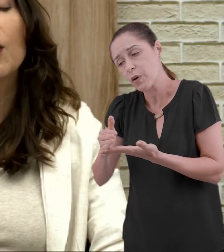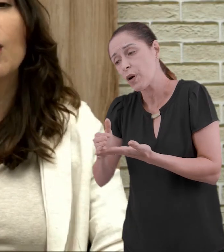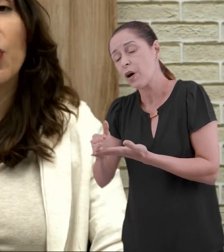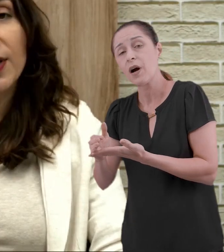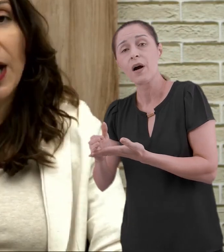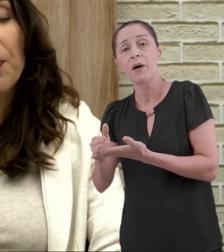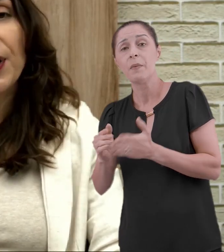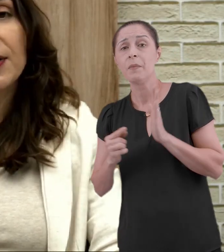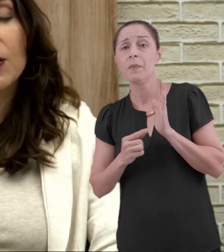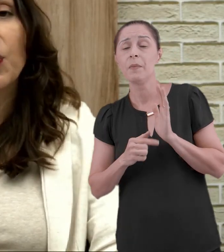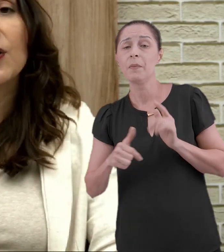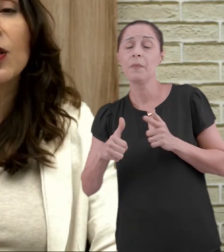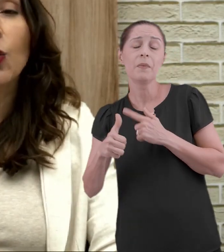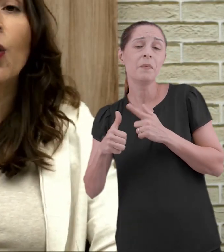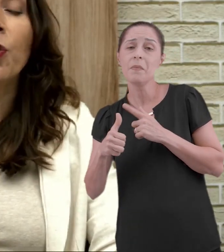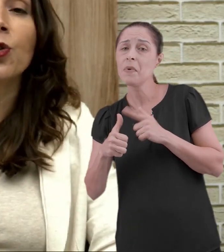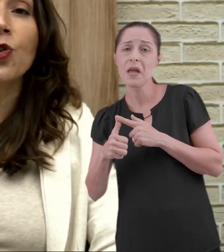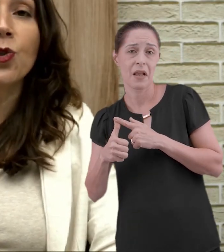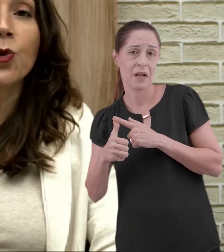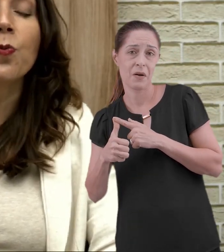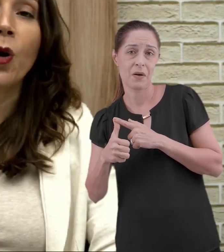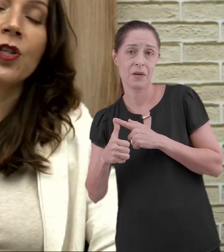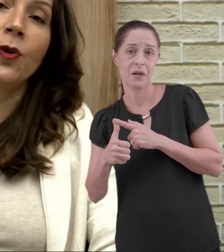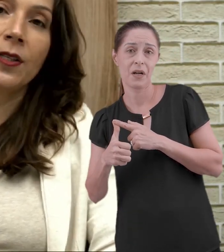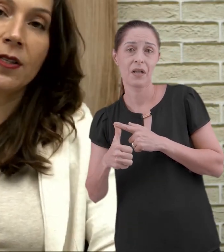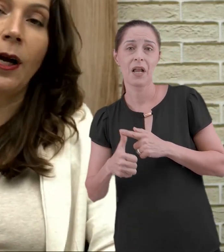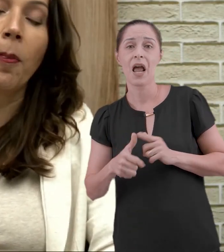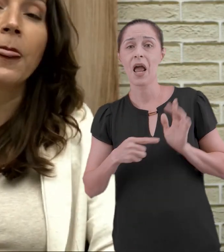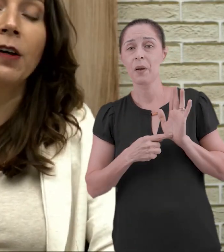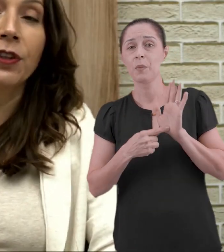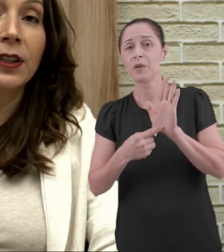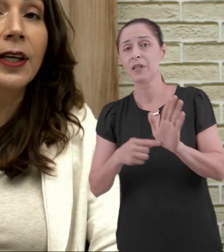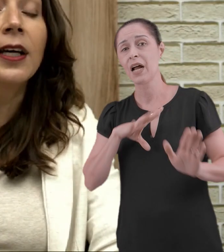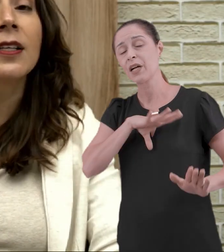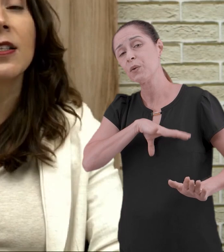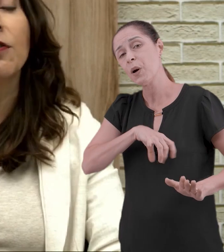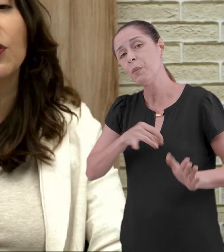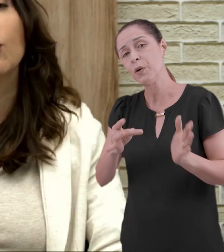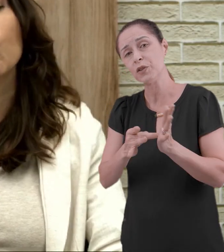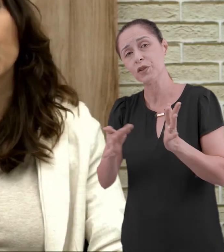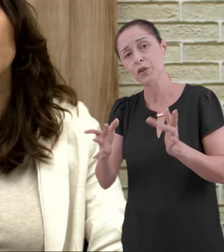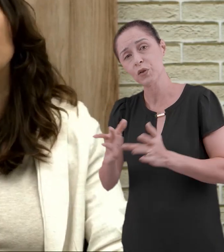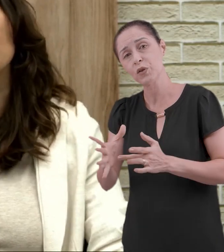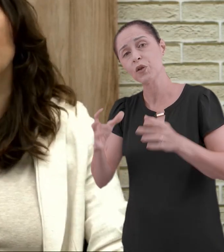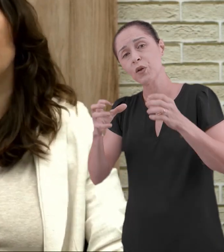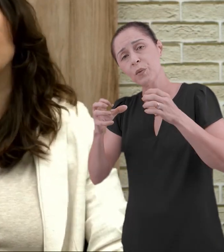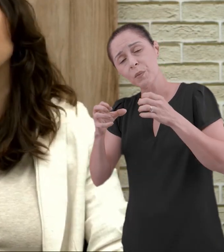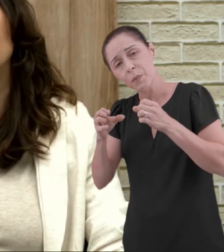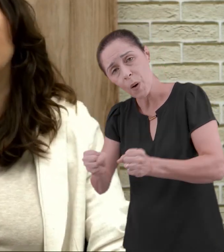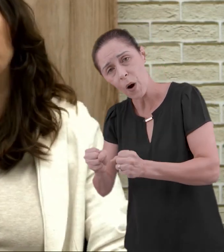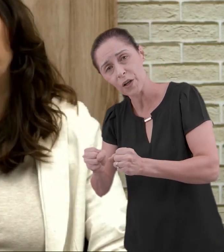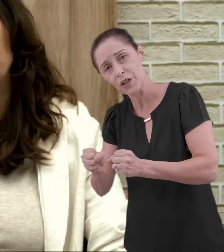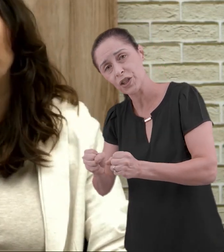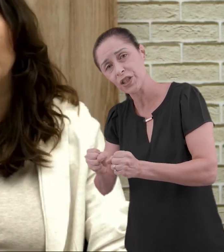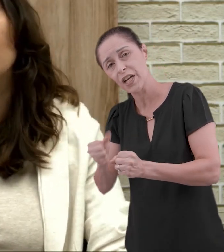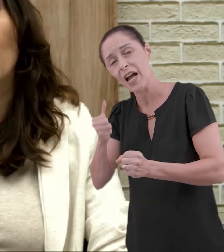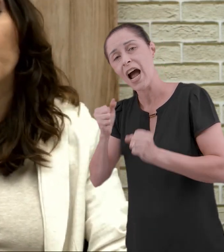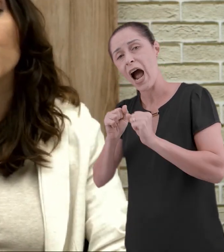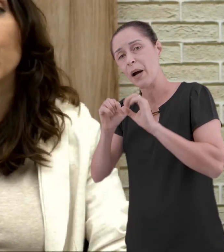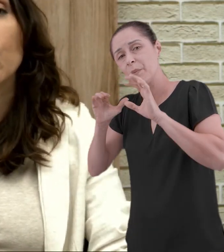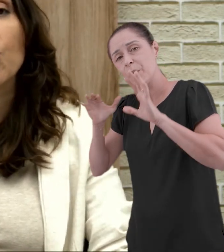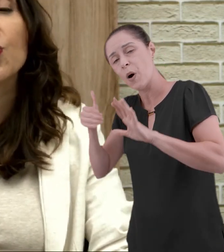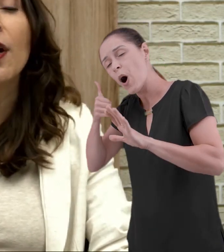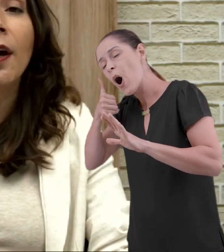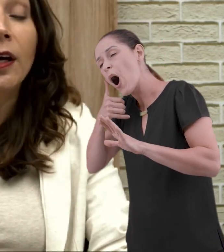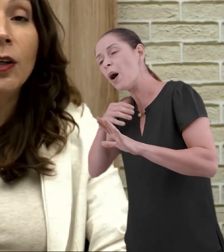objetivo era mostrar para essas mães que o amor de Jesus pode alcançar a vida delas e a vida dos filhos delas também, né? Que o